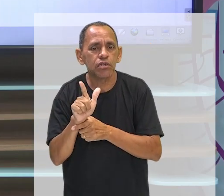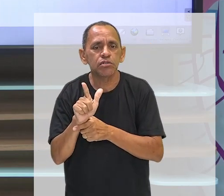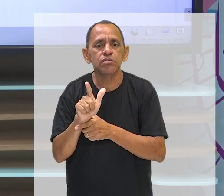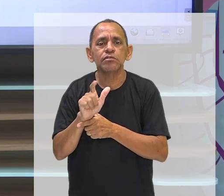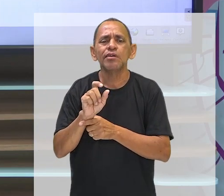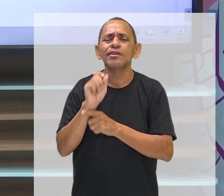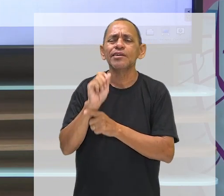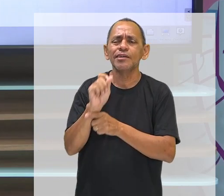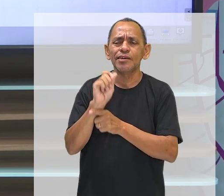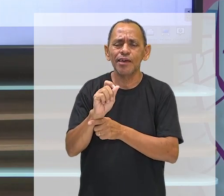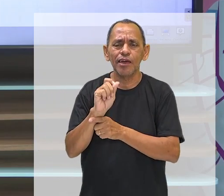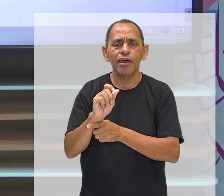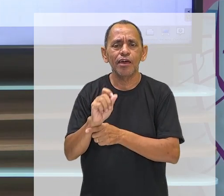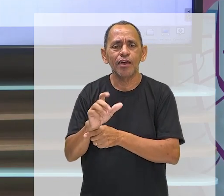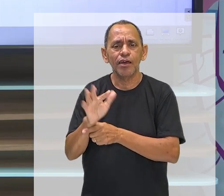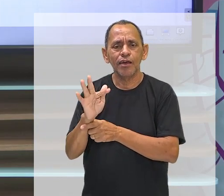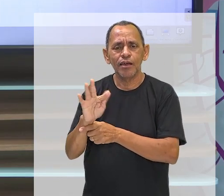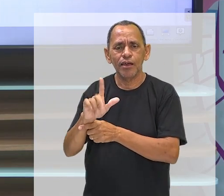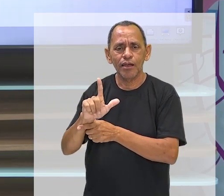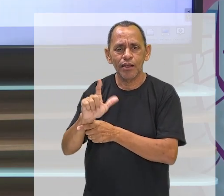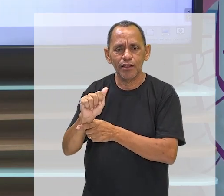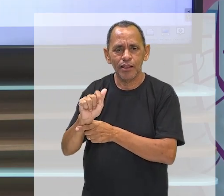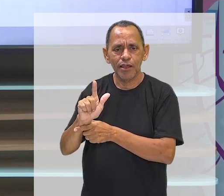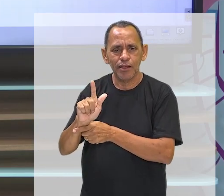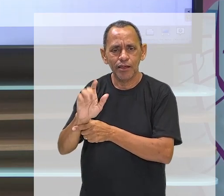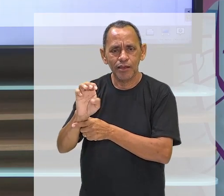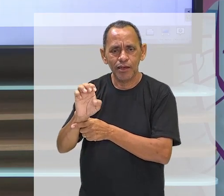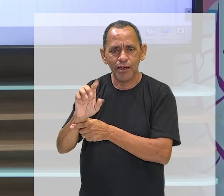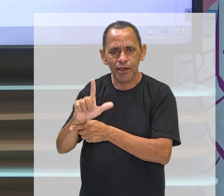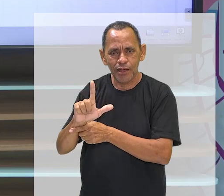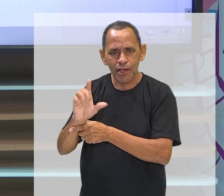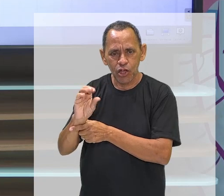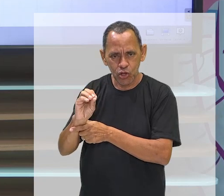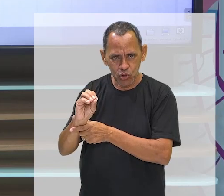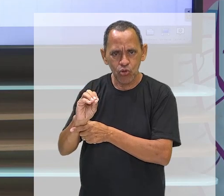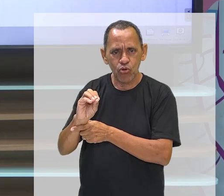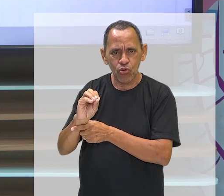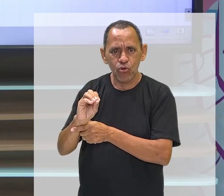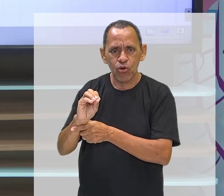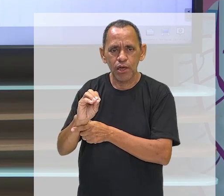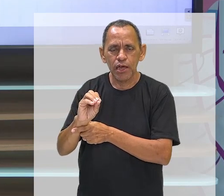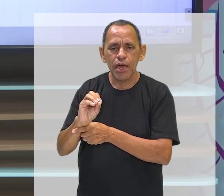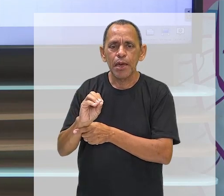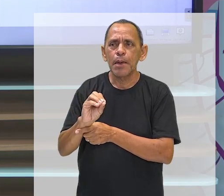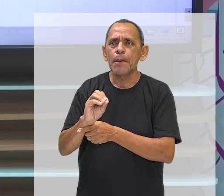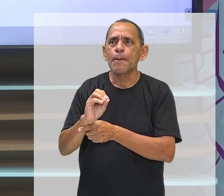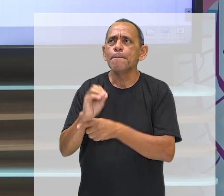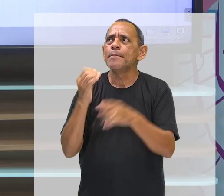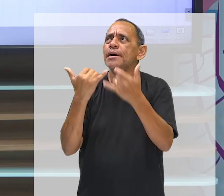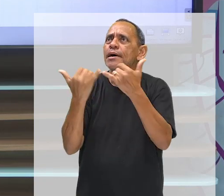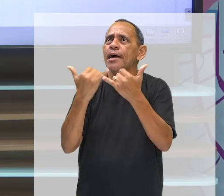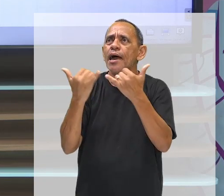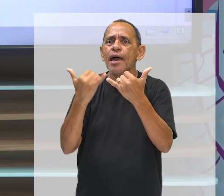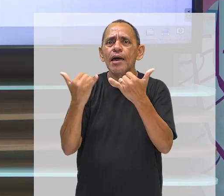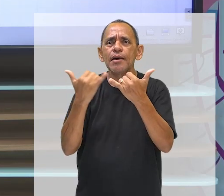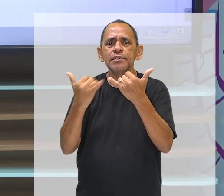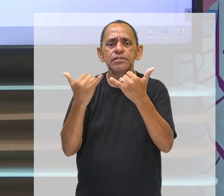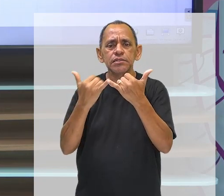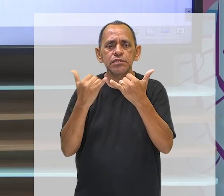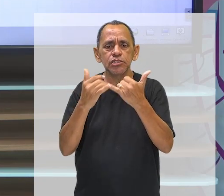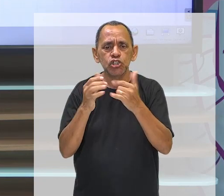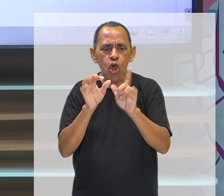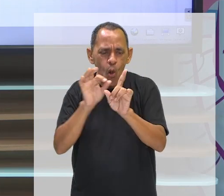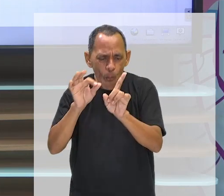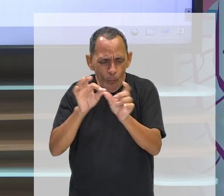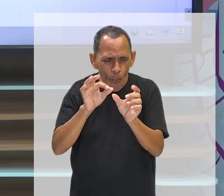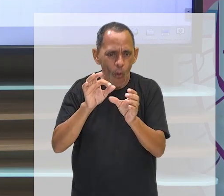que é uma espécie ali de uma cauda que vai facilitar ali após a ejaculação, né, durante ali o ato sexual, por exemplo, quando